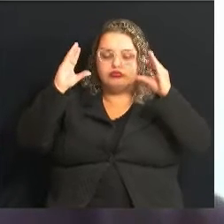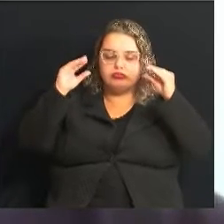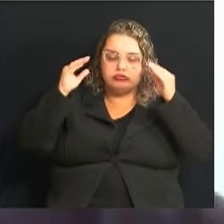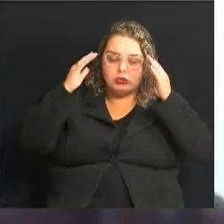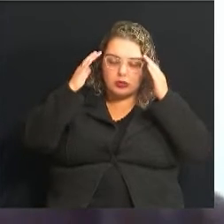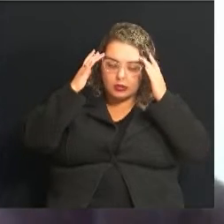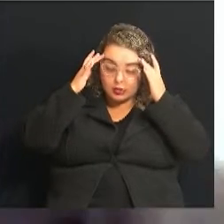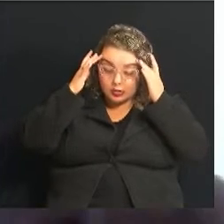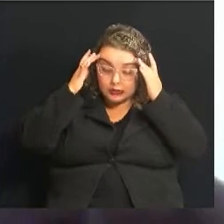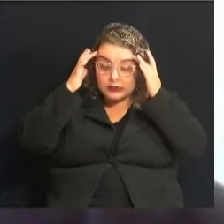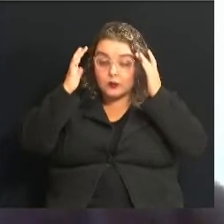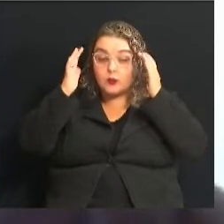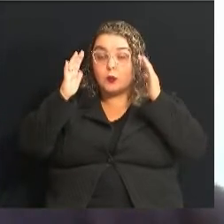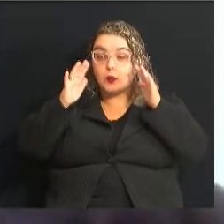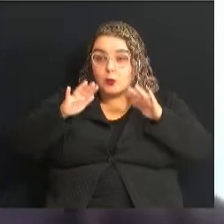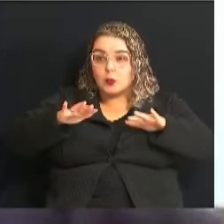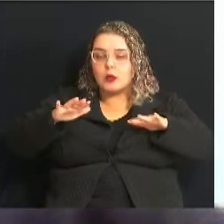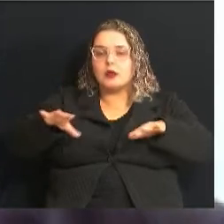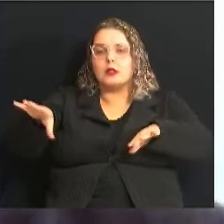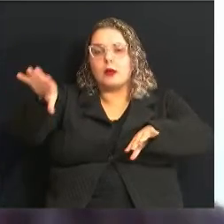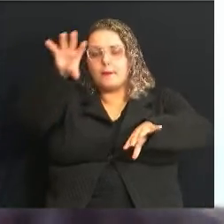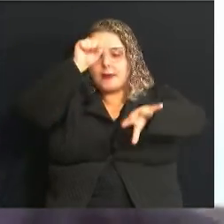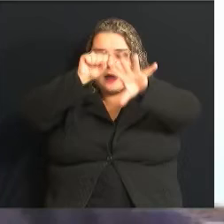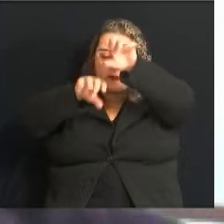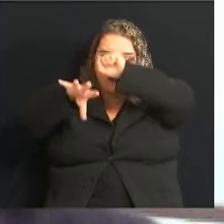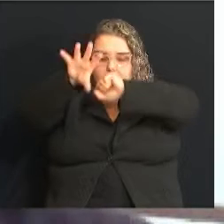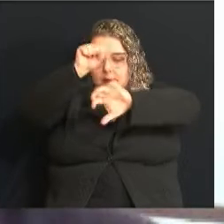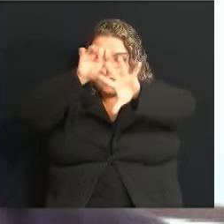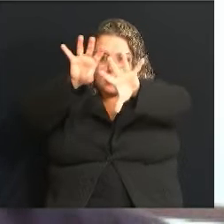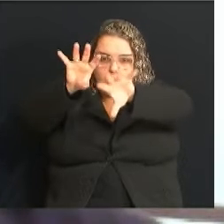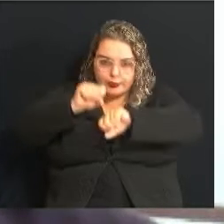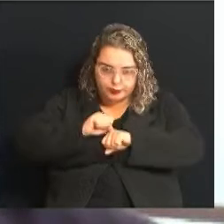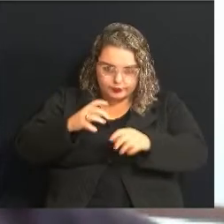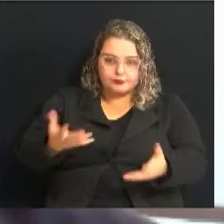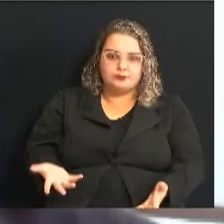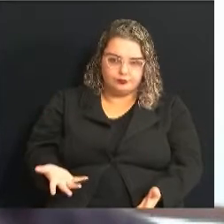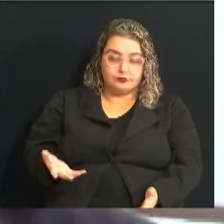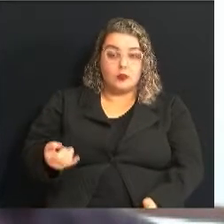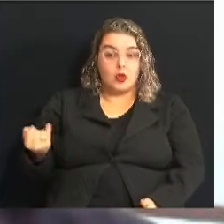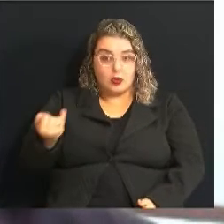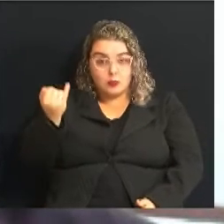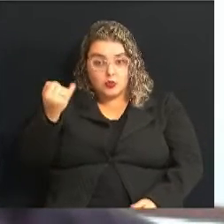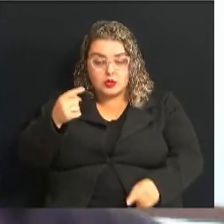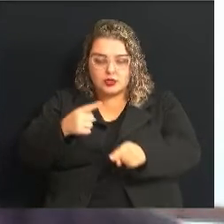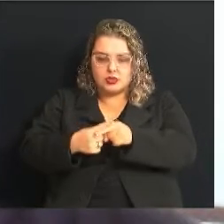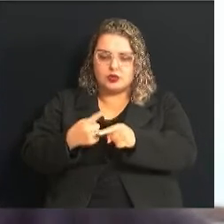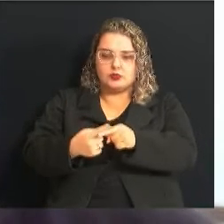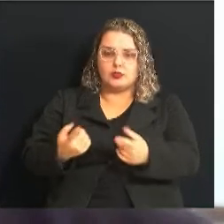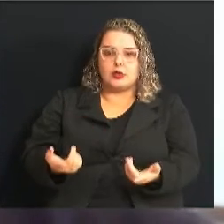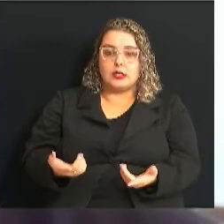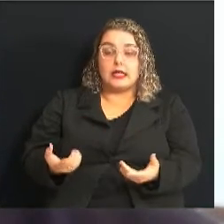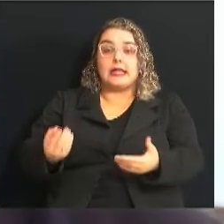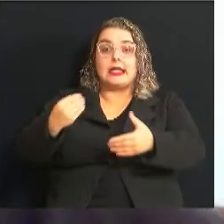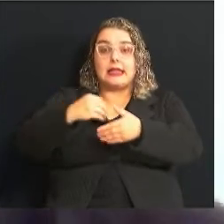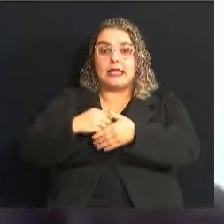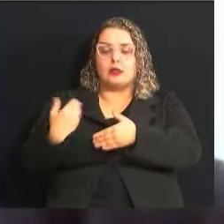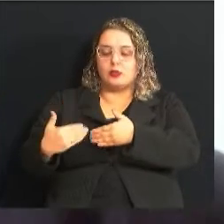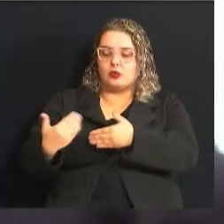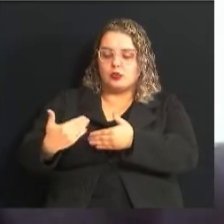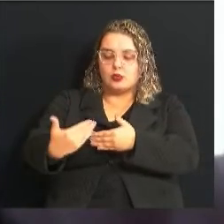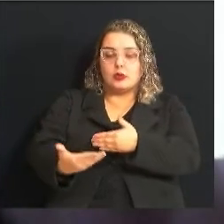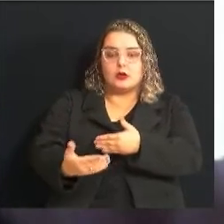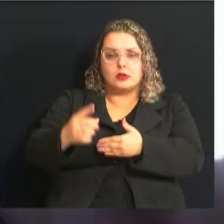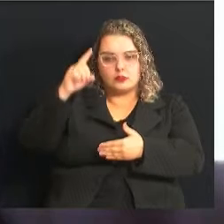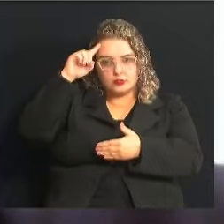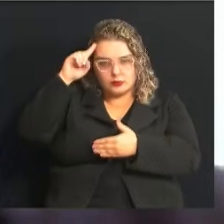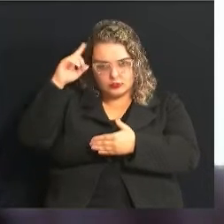o conteúdo, né? Isso é muito importante também, porque você, dentro da sua rotina, você não estabelece